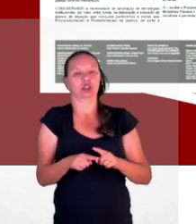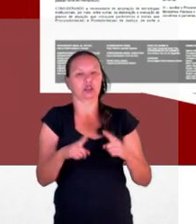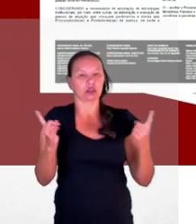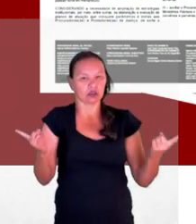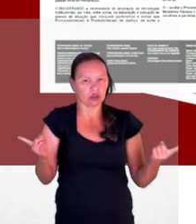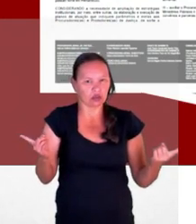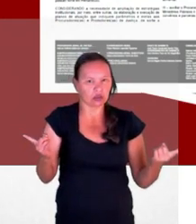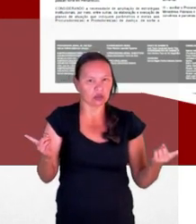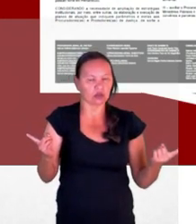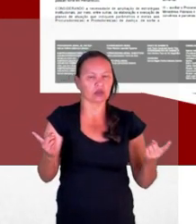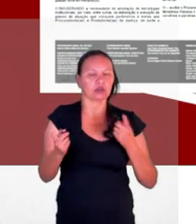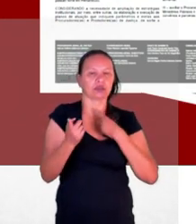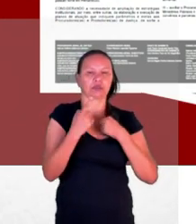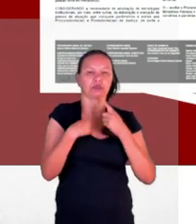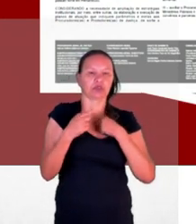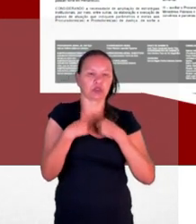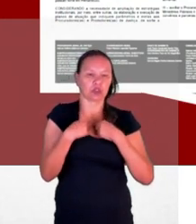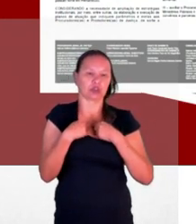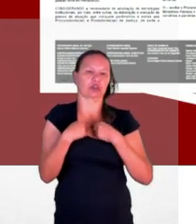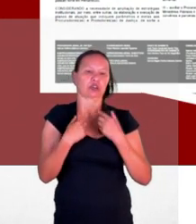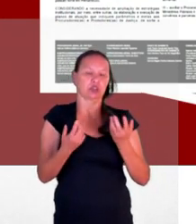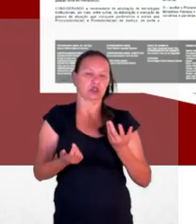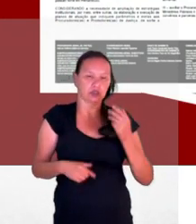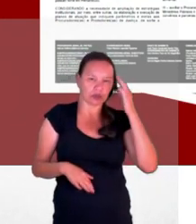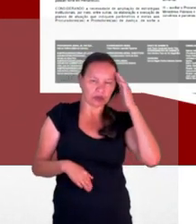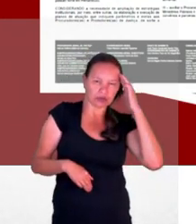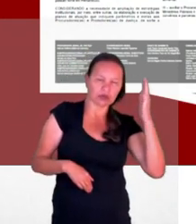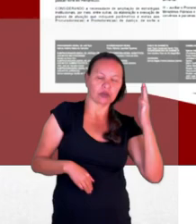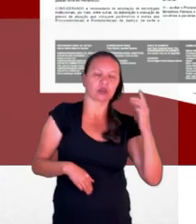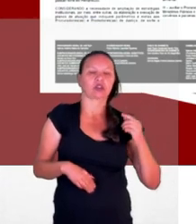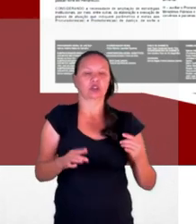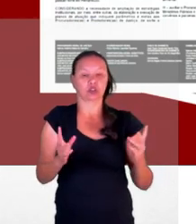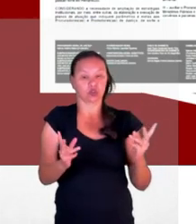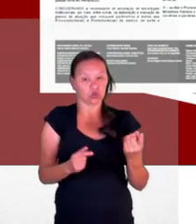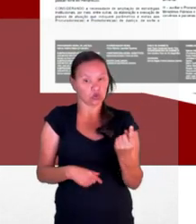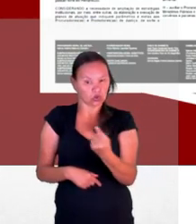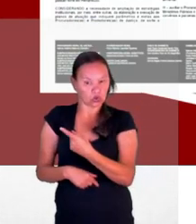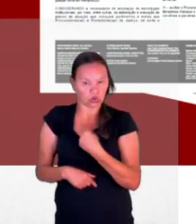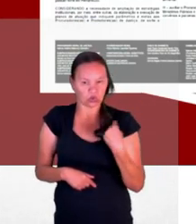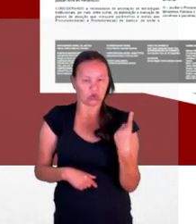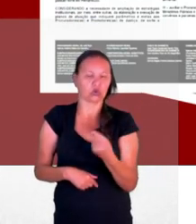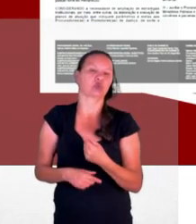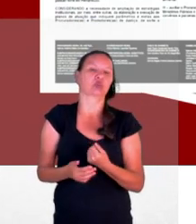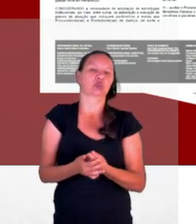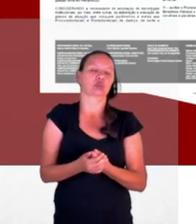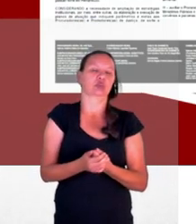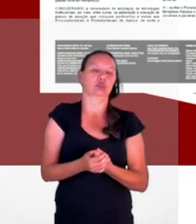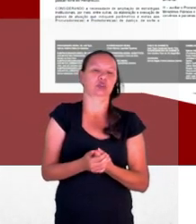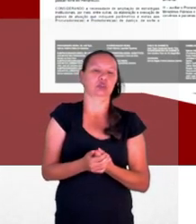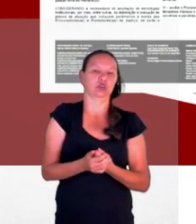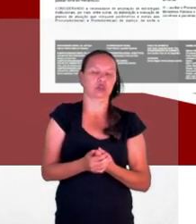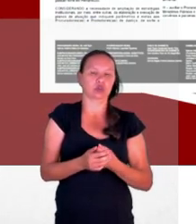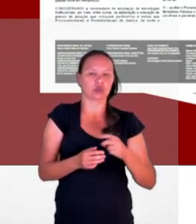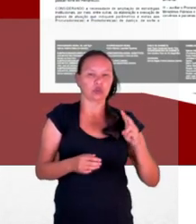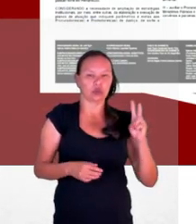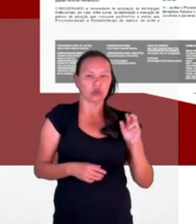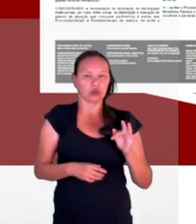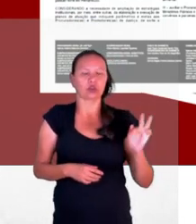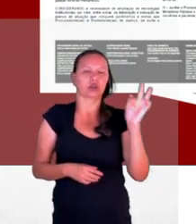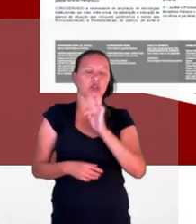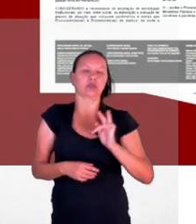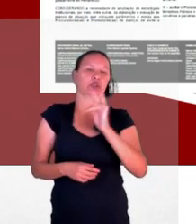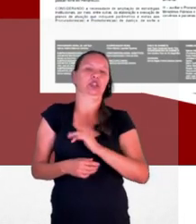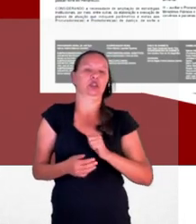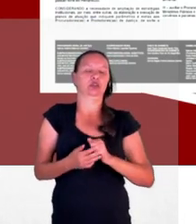que no meu sentir e acredito que de grande parte dos que aqui estão há uma hipertrofia da Independência funcional